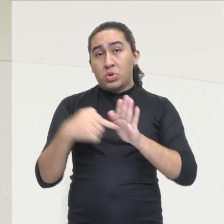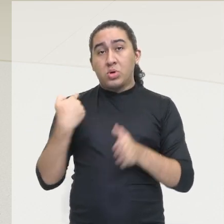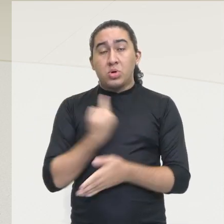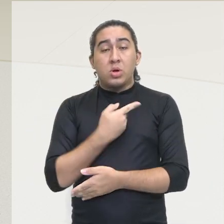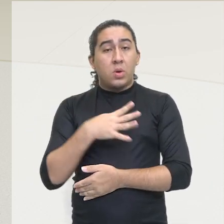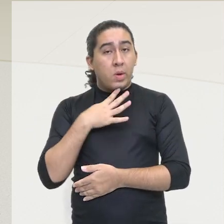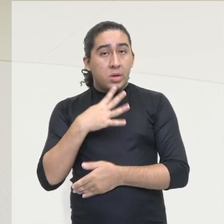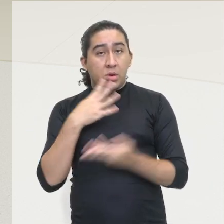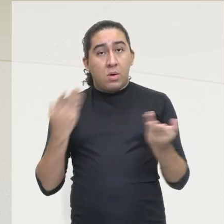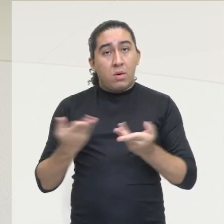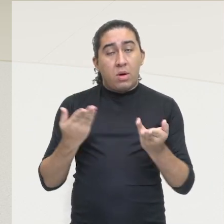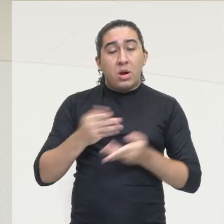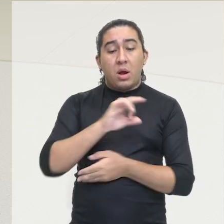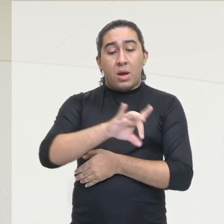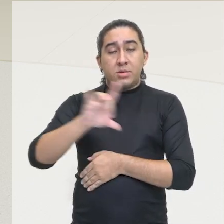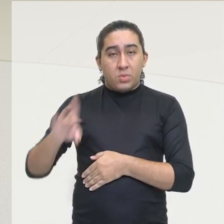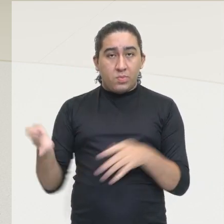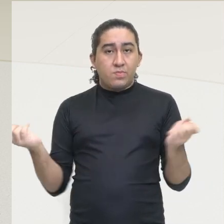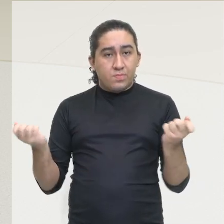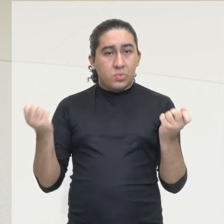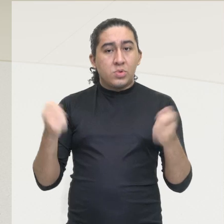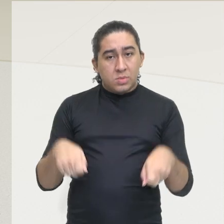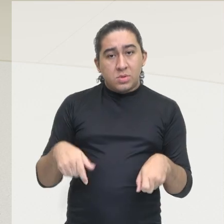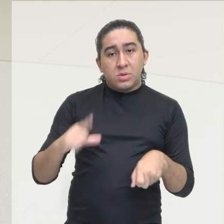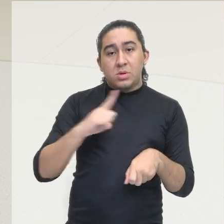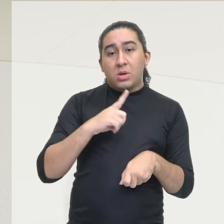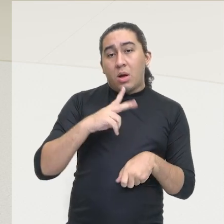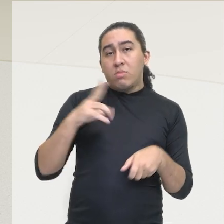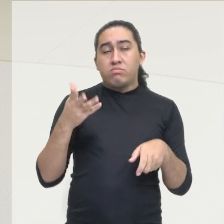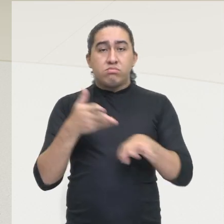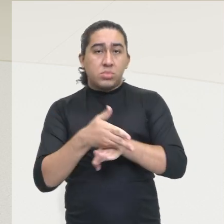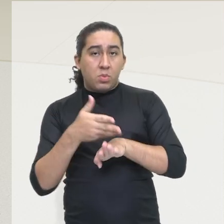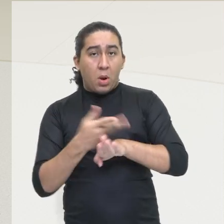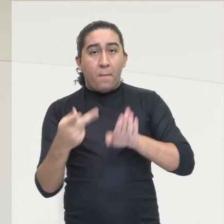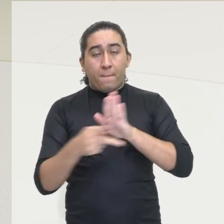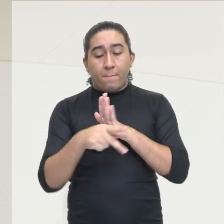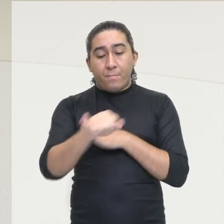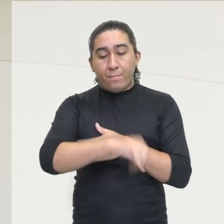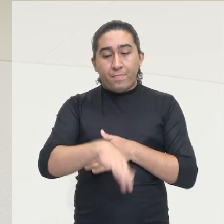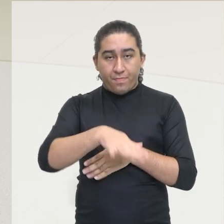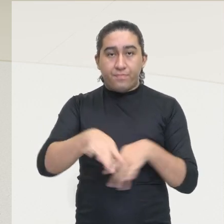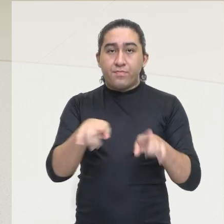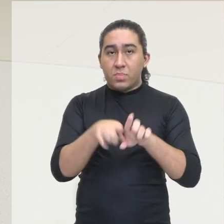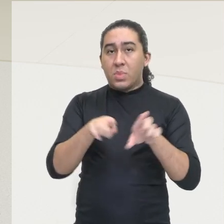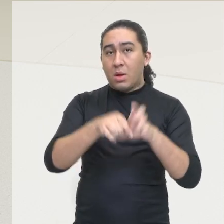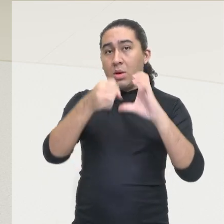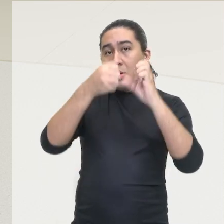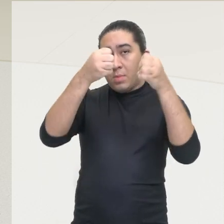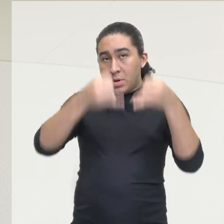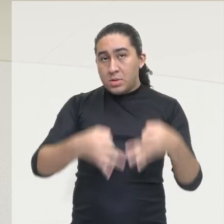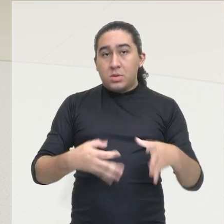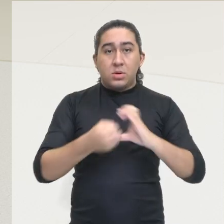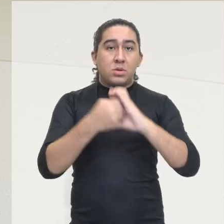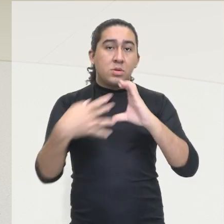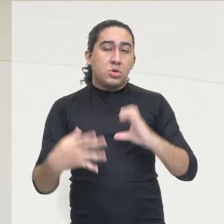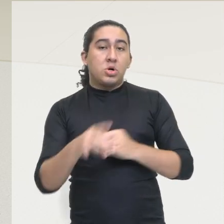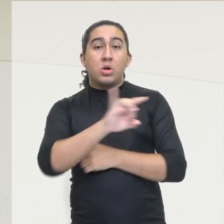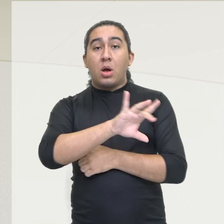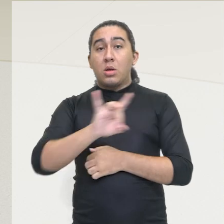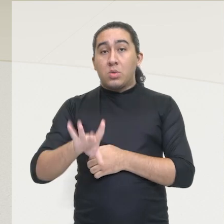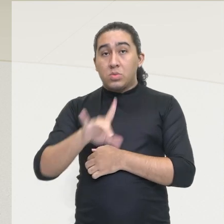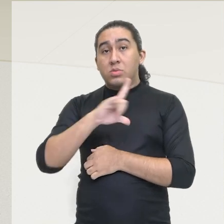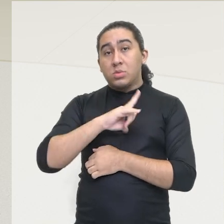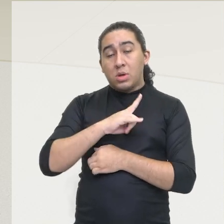vamos conhecer cada bioma pertencente aí ao nosso território e destacando aí as características